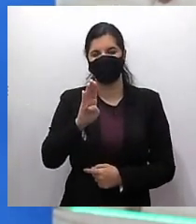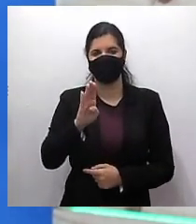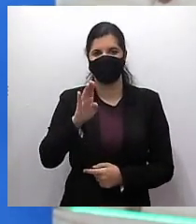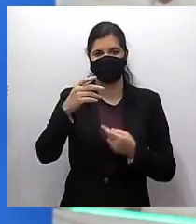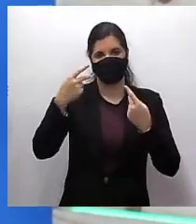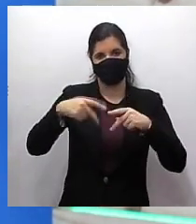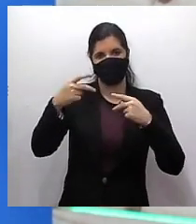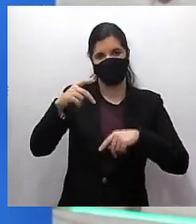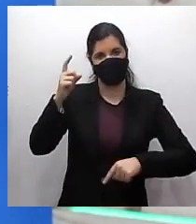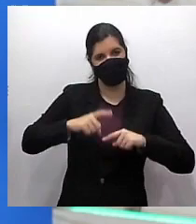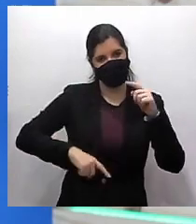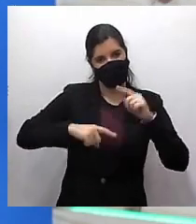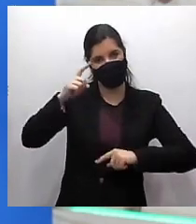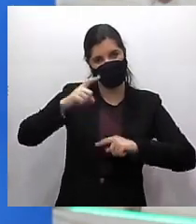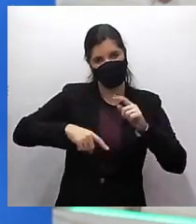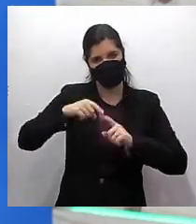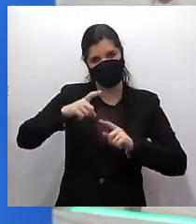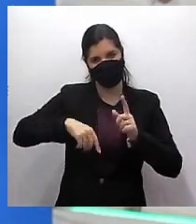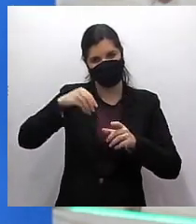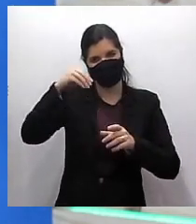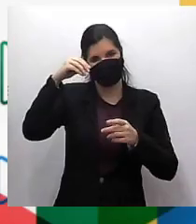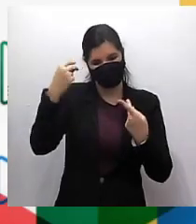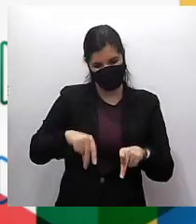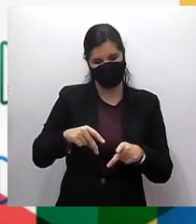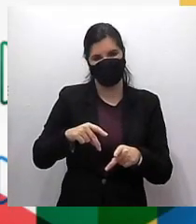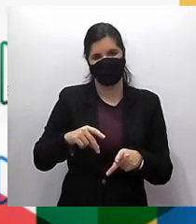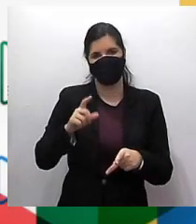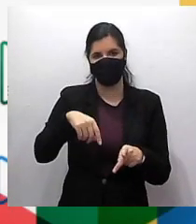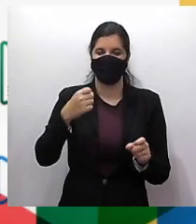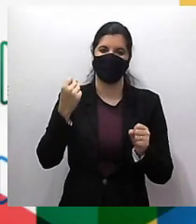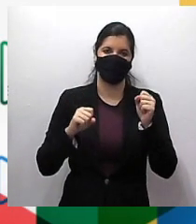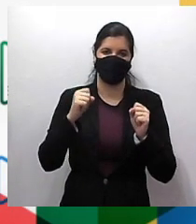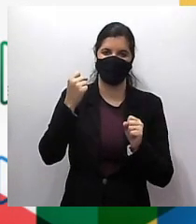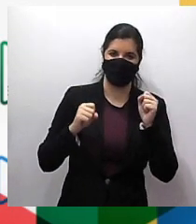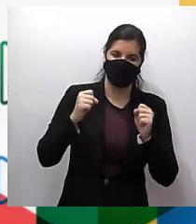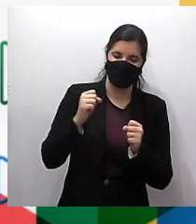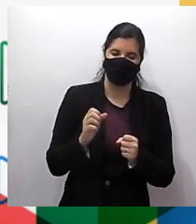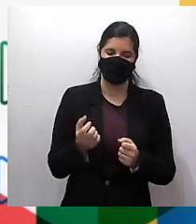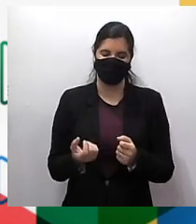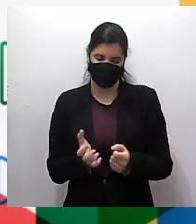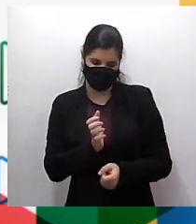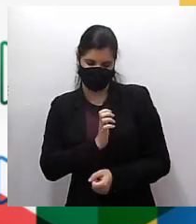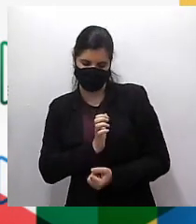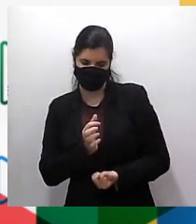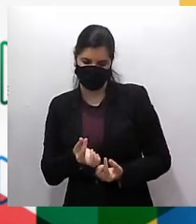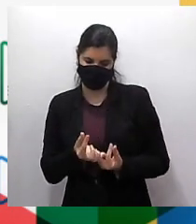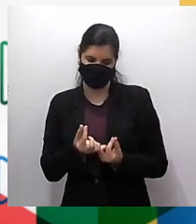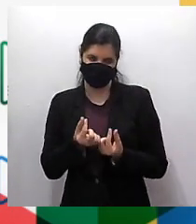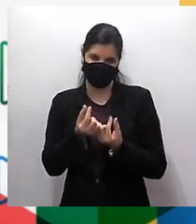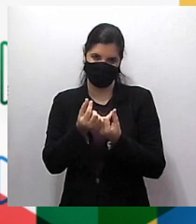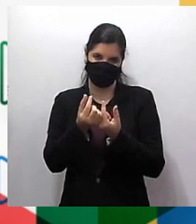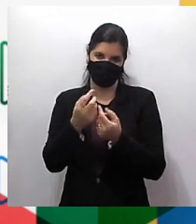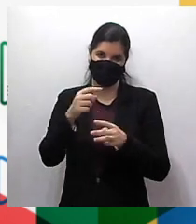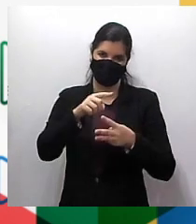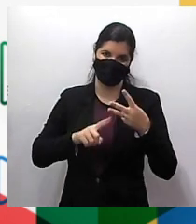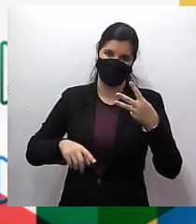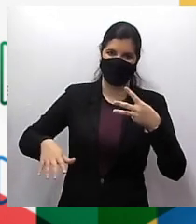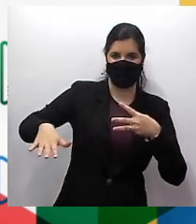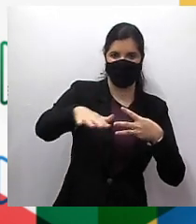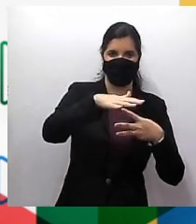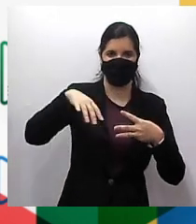Interno Bruto. O que é o PIB? O PIB é a produção de riqueza do país nos 3 setores da